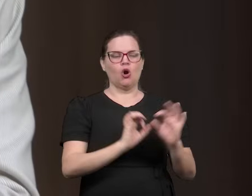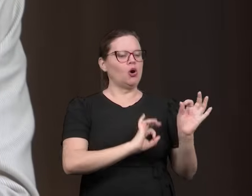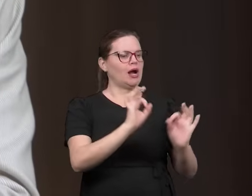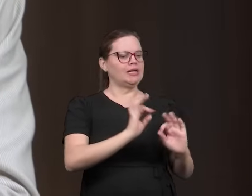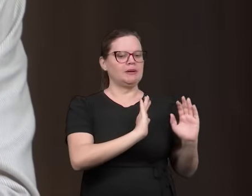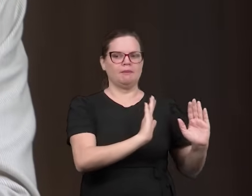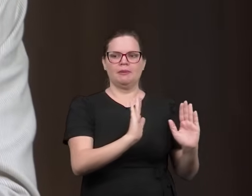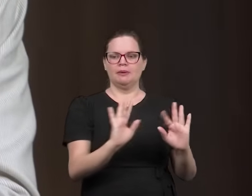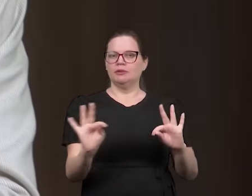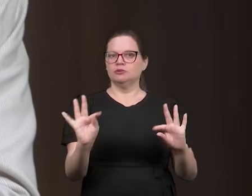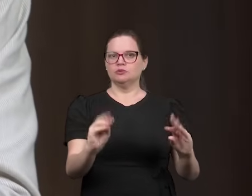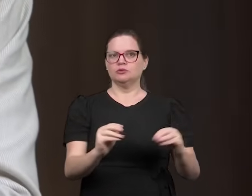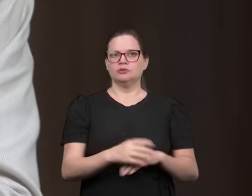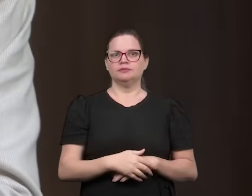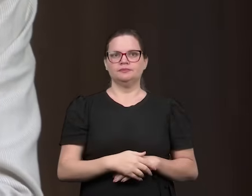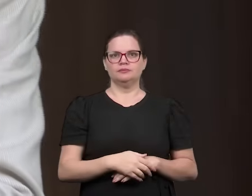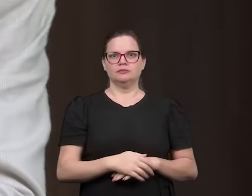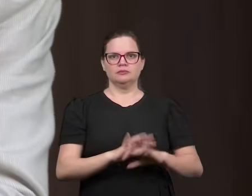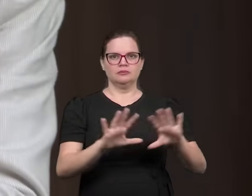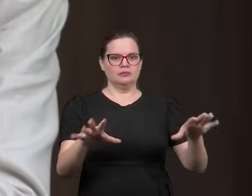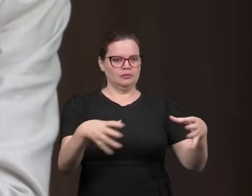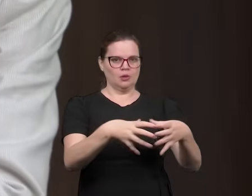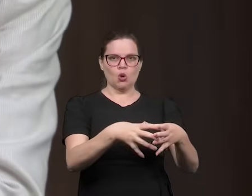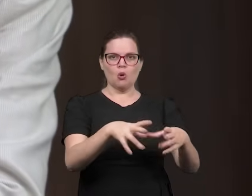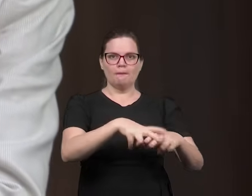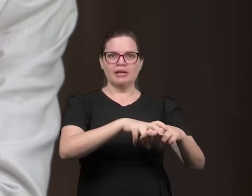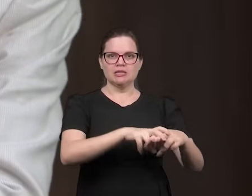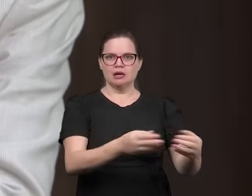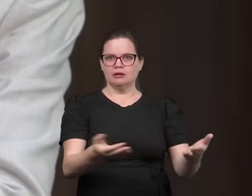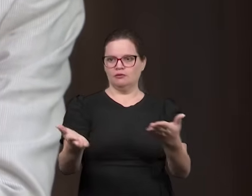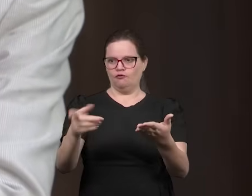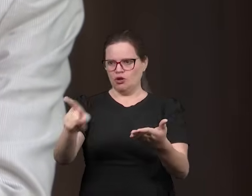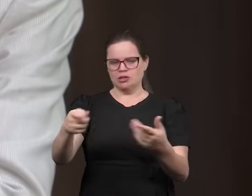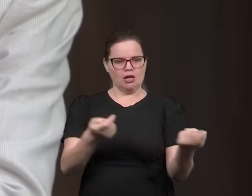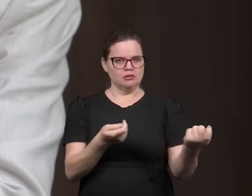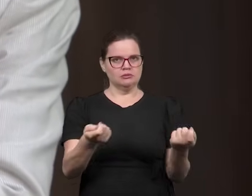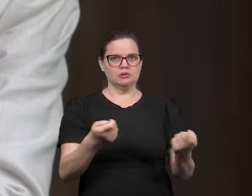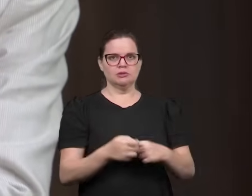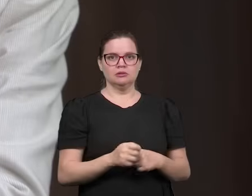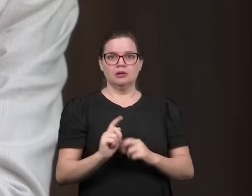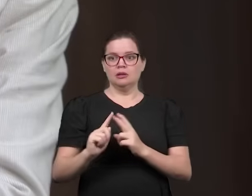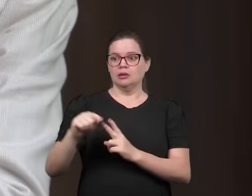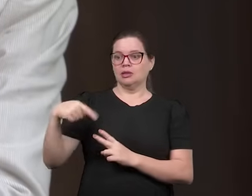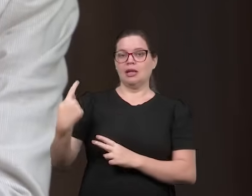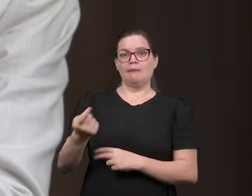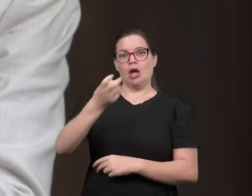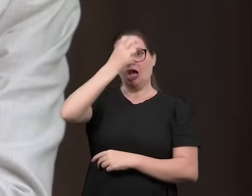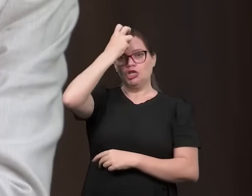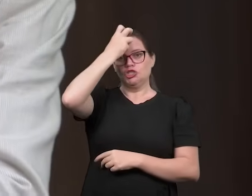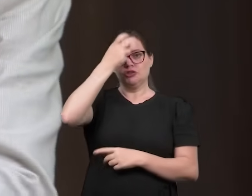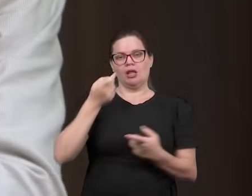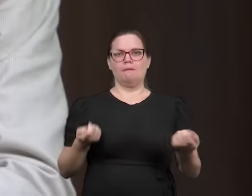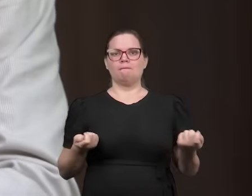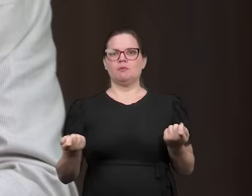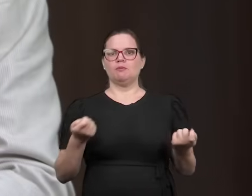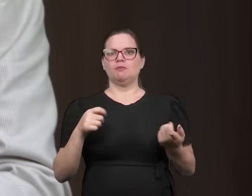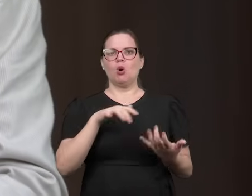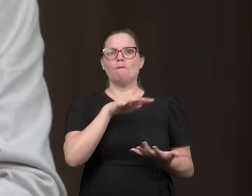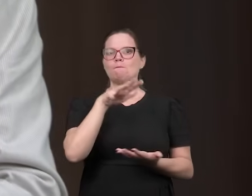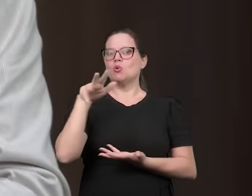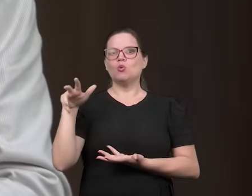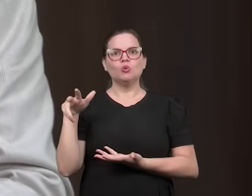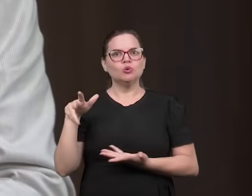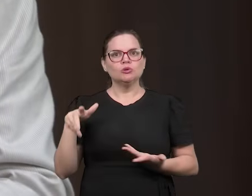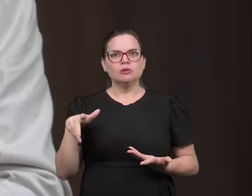ordem. No final, o entregou o cárcere inteiro na mão dele. A questão do Egito, ele virou o mundo inteiro. Agora, o que o